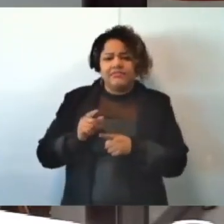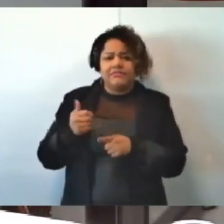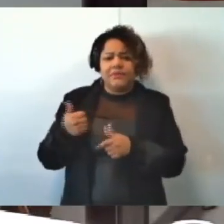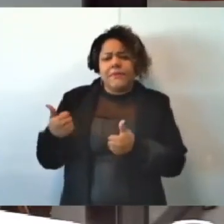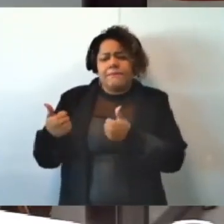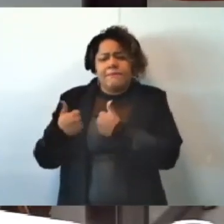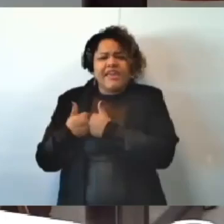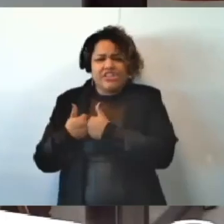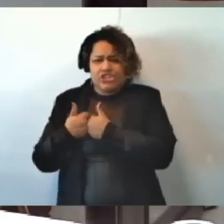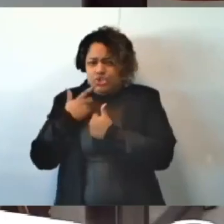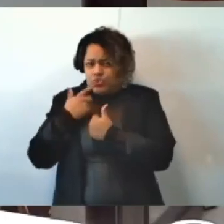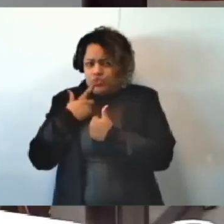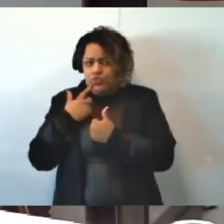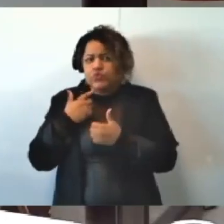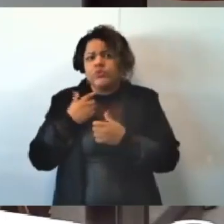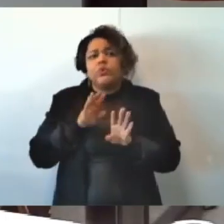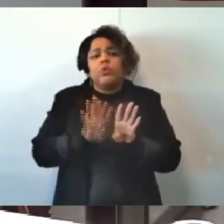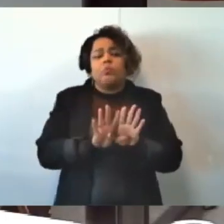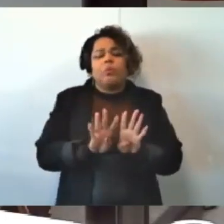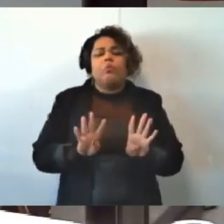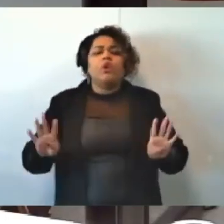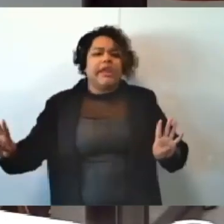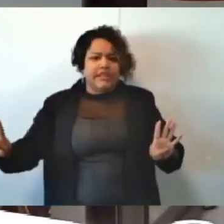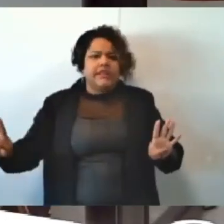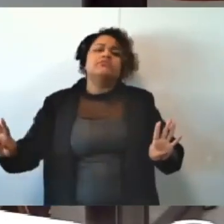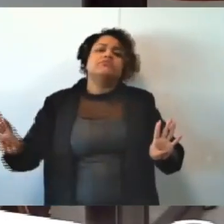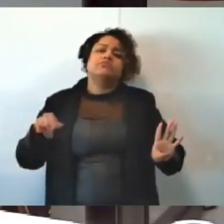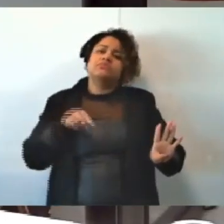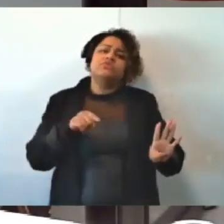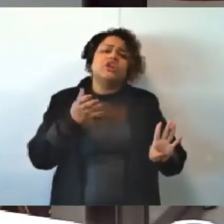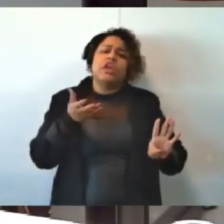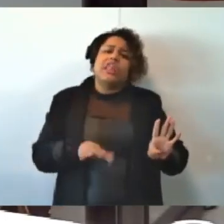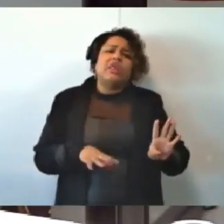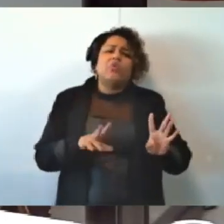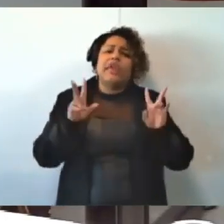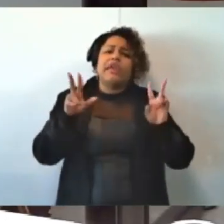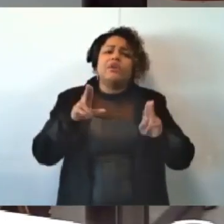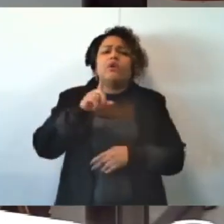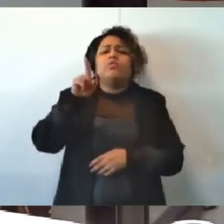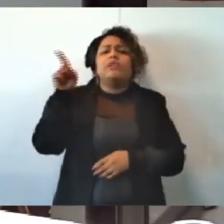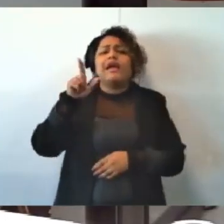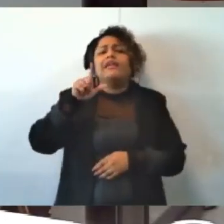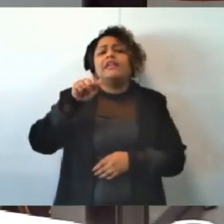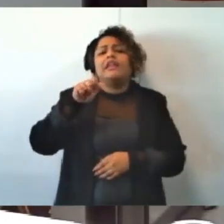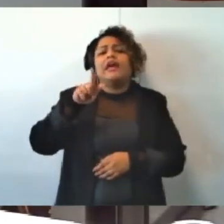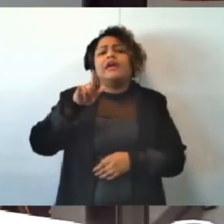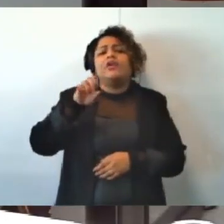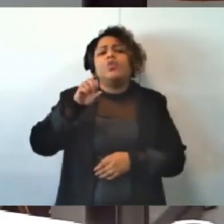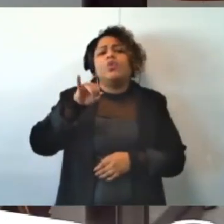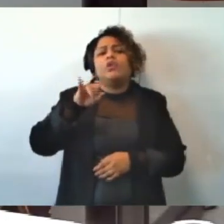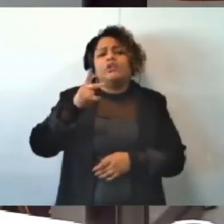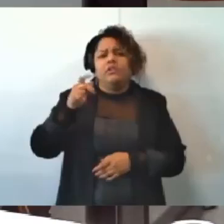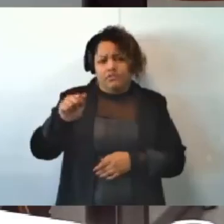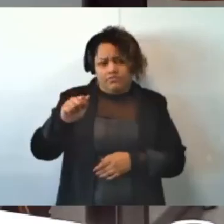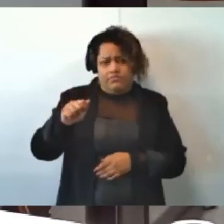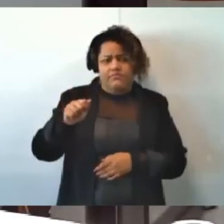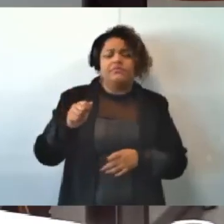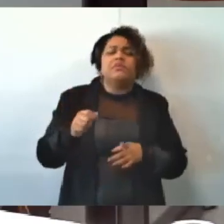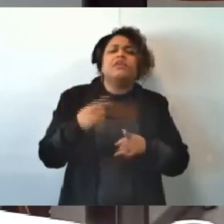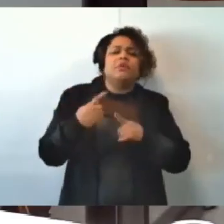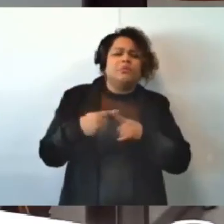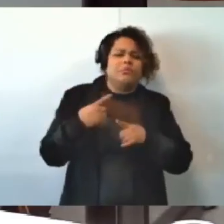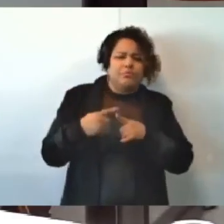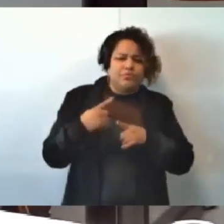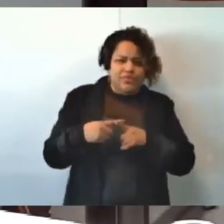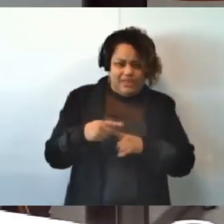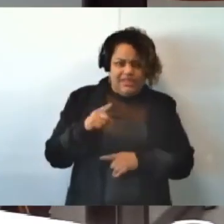doutora Luciana, ela esteve presente quando houve o fechamento da rua, quando teve a questão da lagoinha,